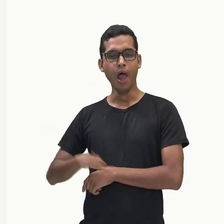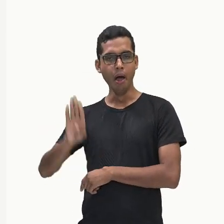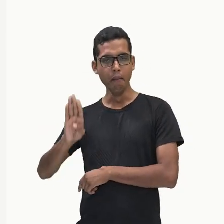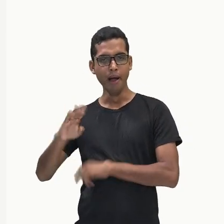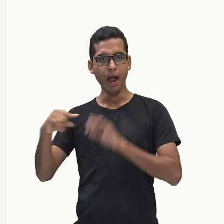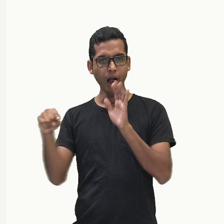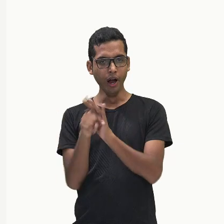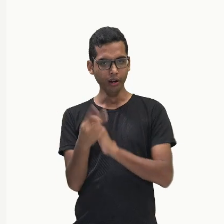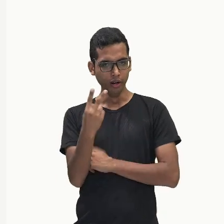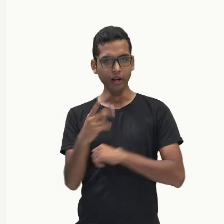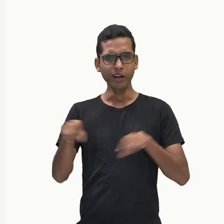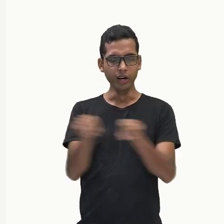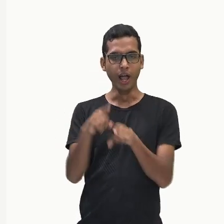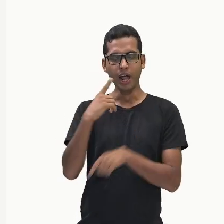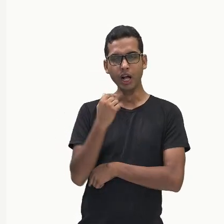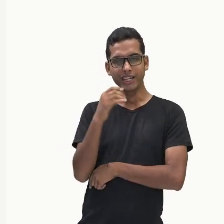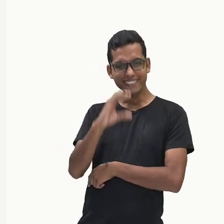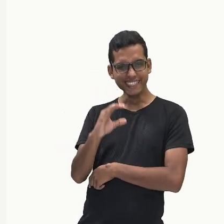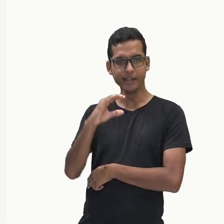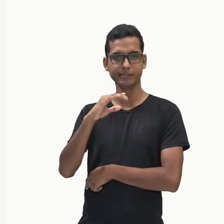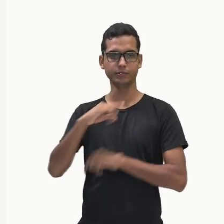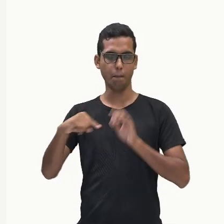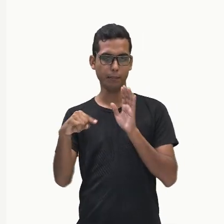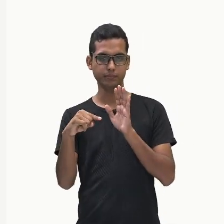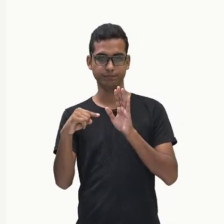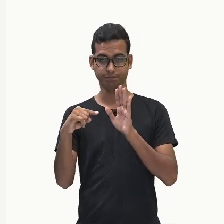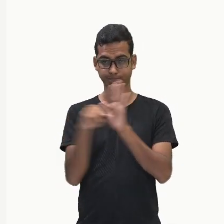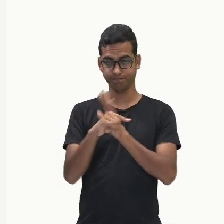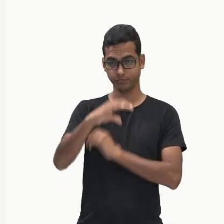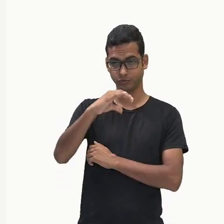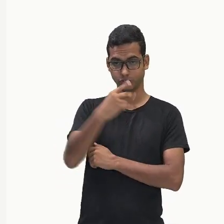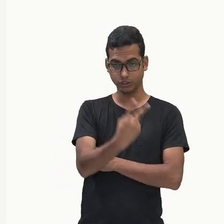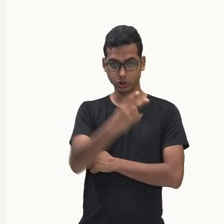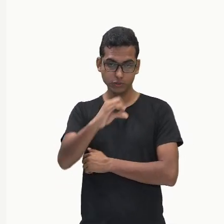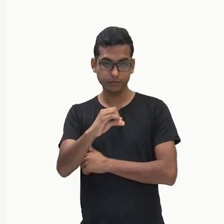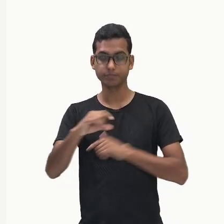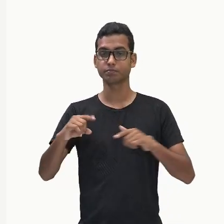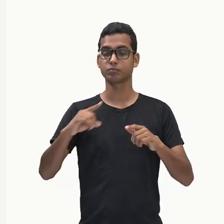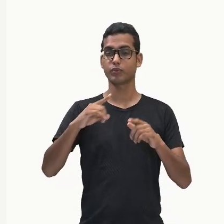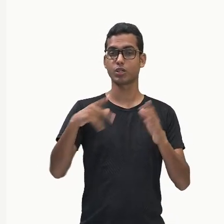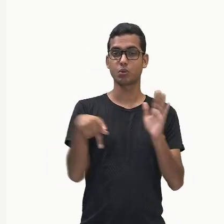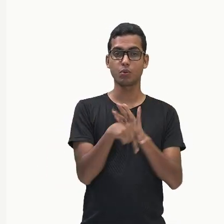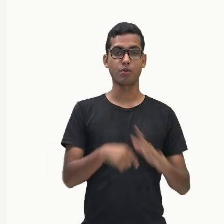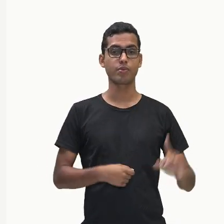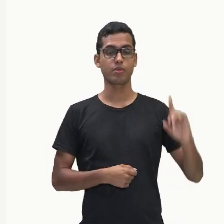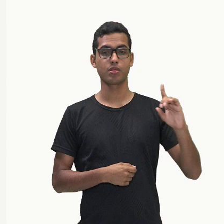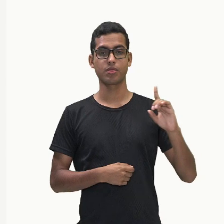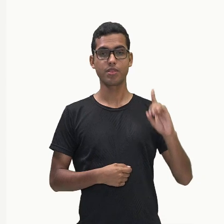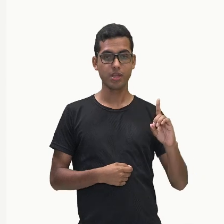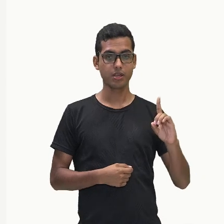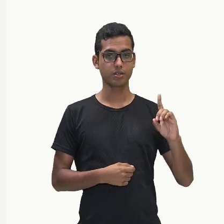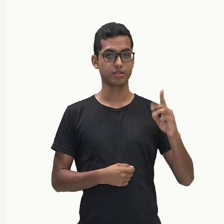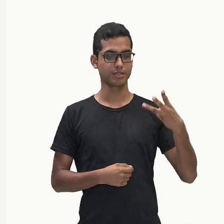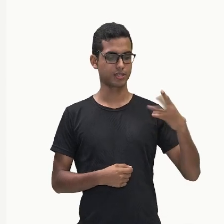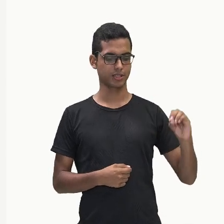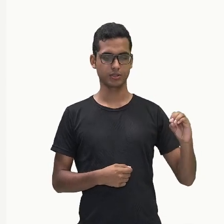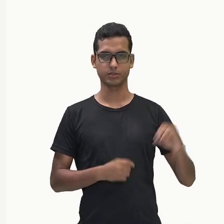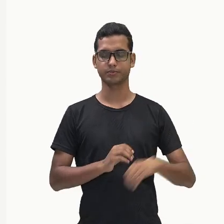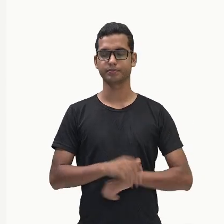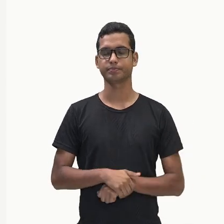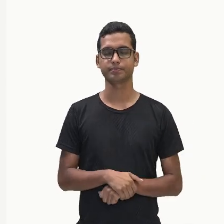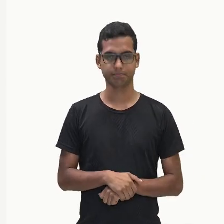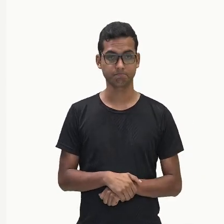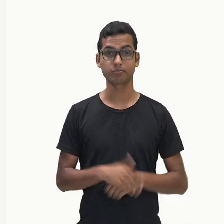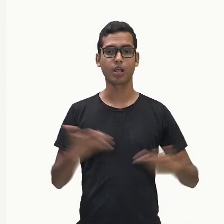ser menos 29 e o D vai ser 30, tá? E aí é comum o aluno se perguntar, né? Como é que a gente